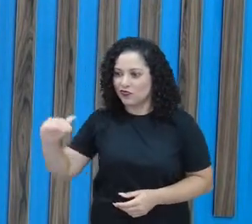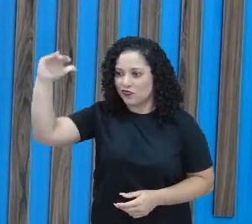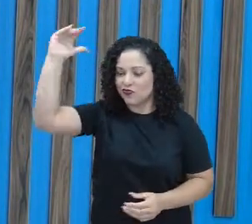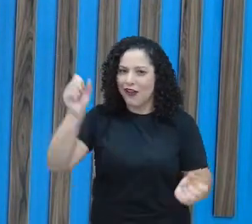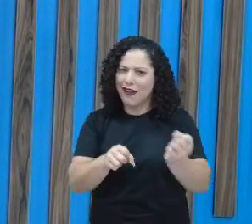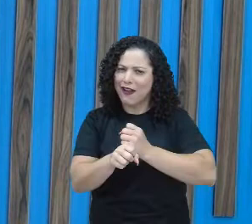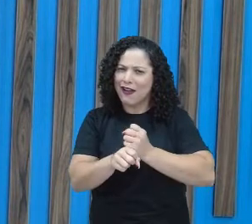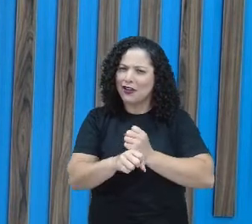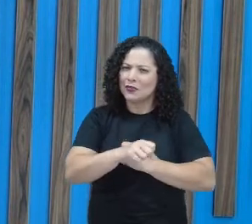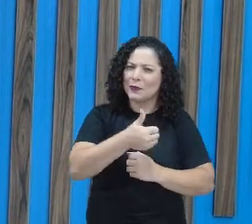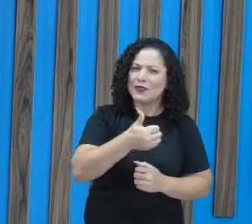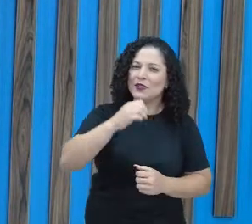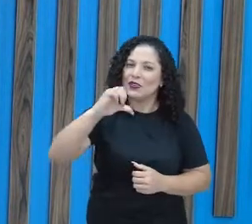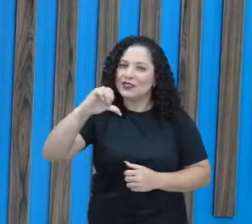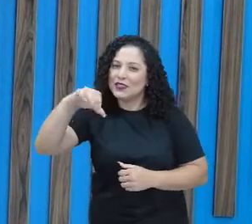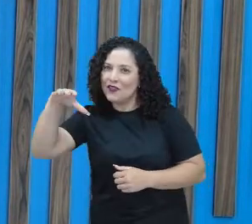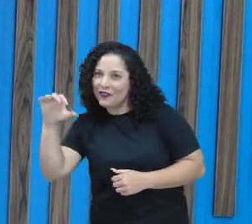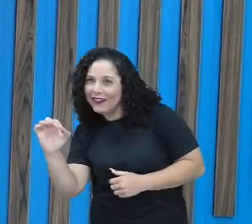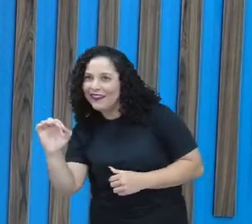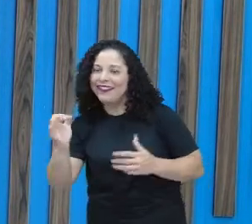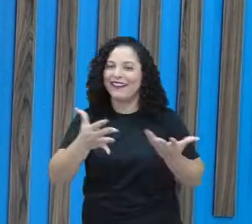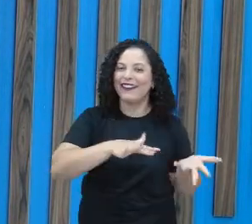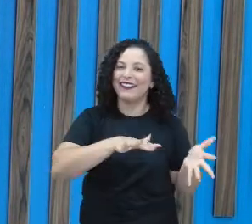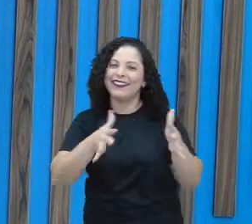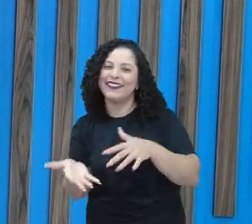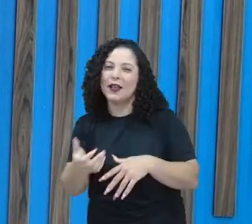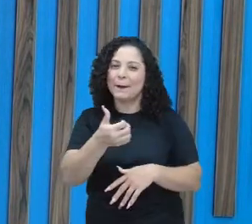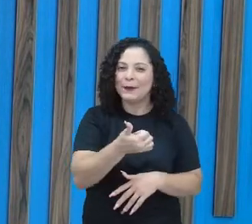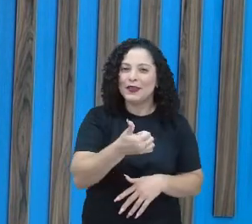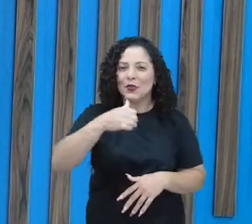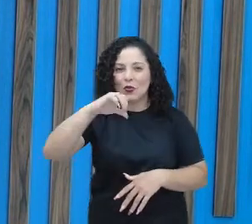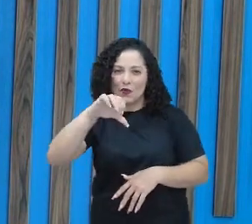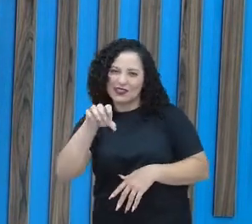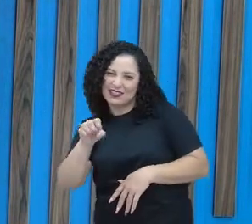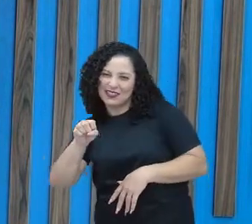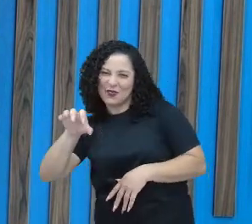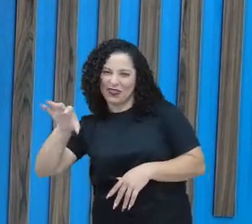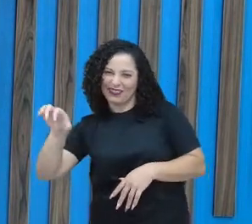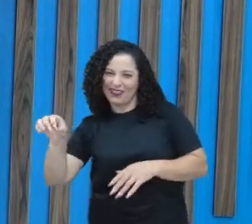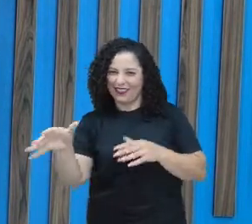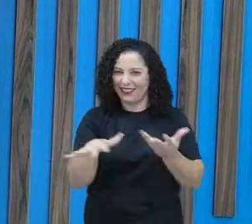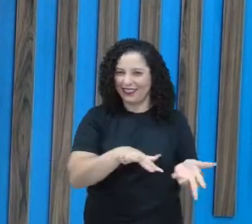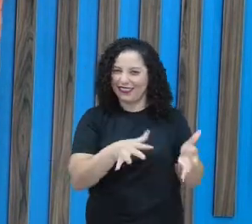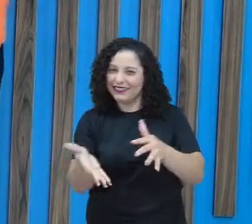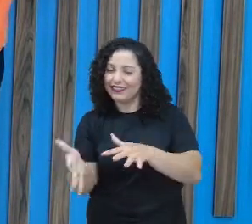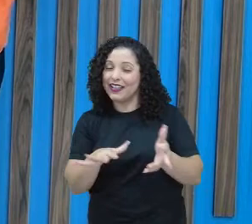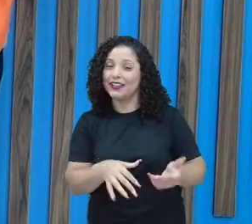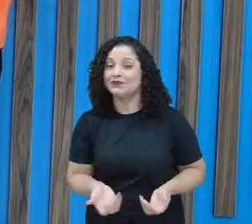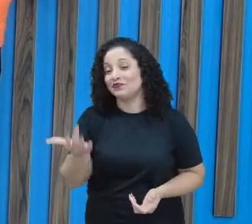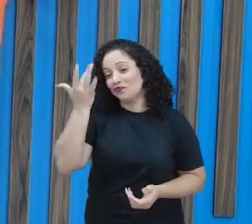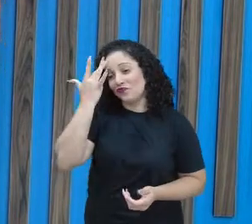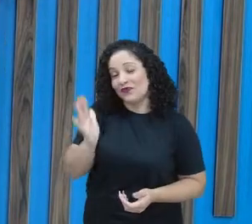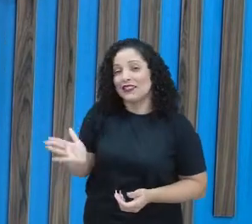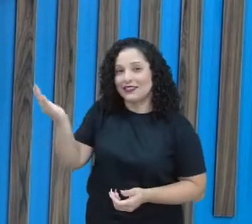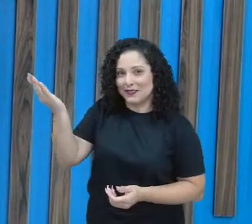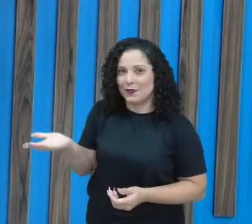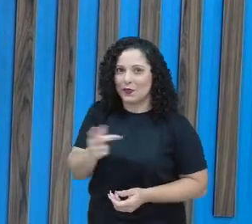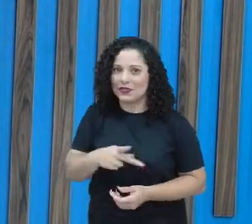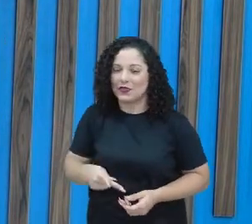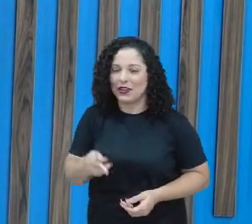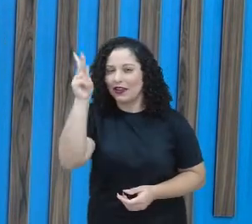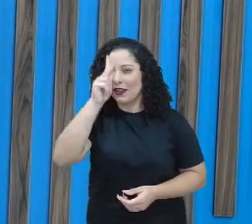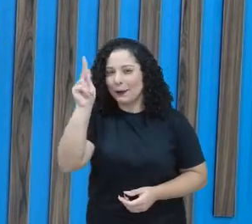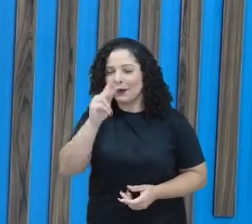não sei. A 80, gente 90, que- estamos aí. Não sei se a professora Carol lembra, mas era muito comum uns livrinhos